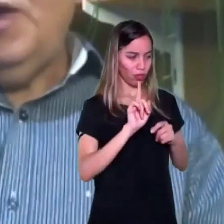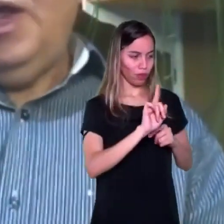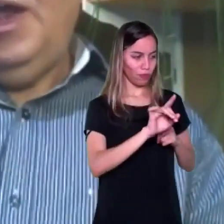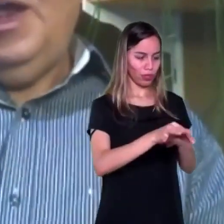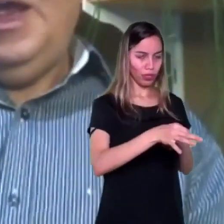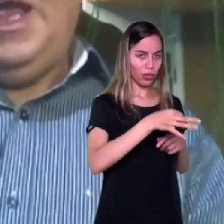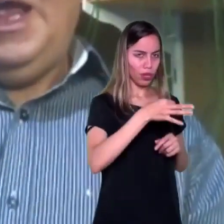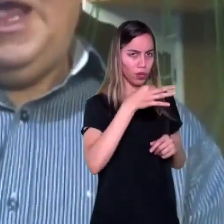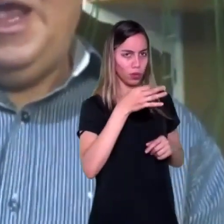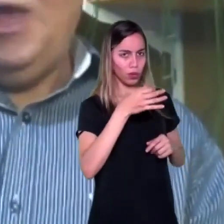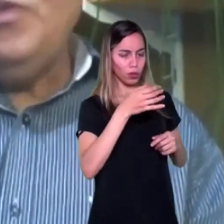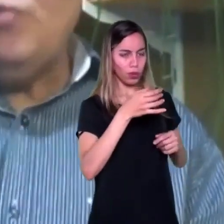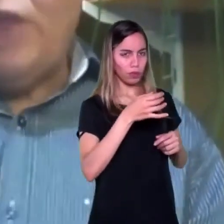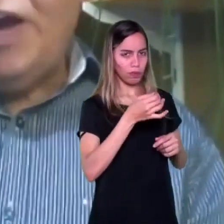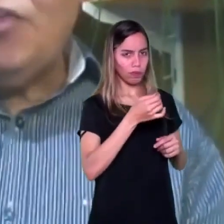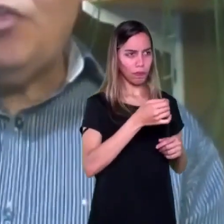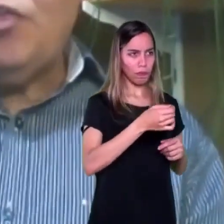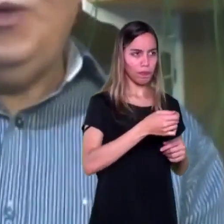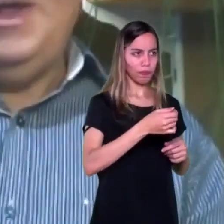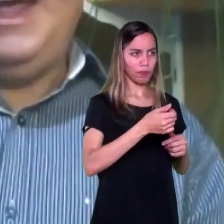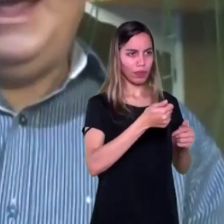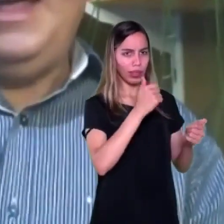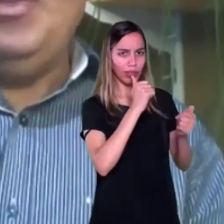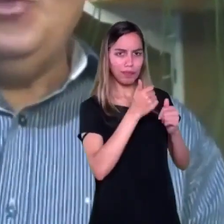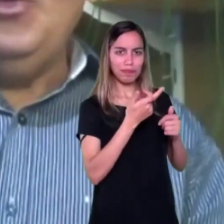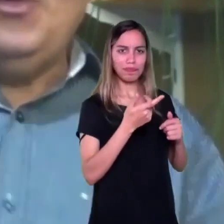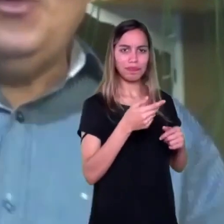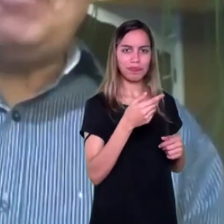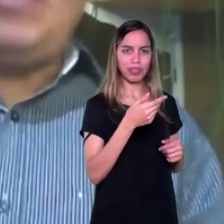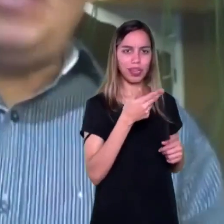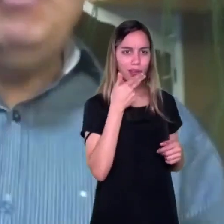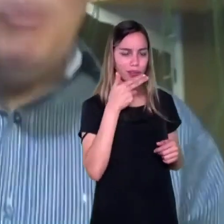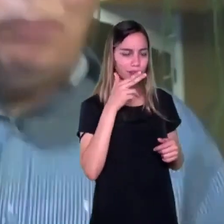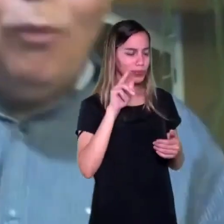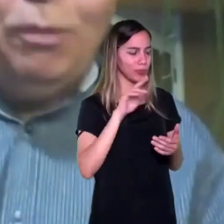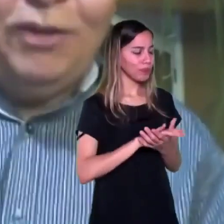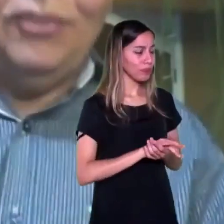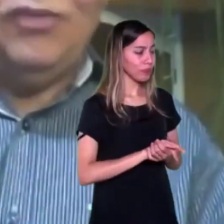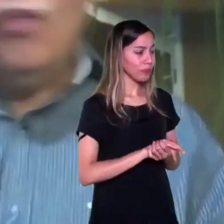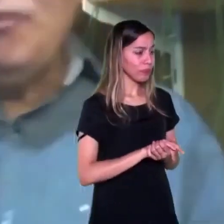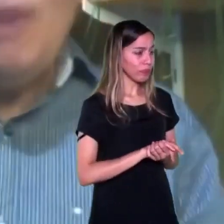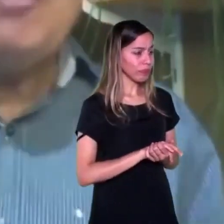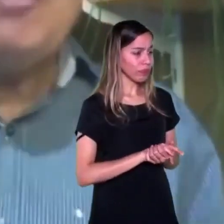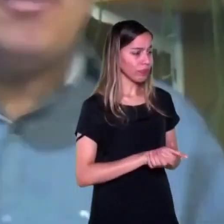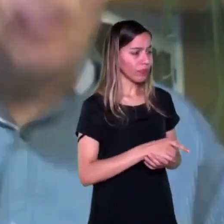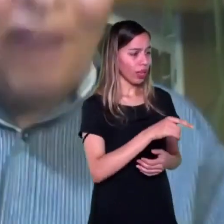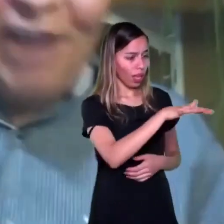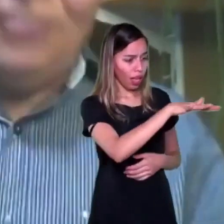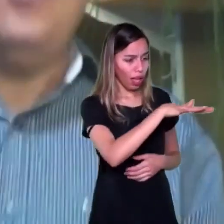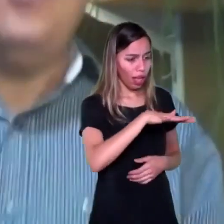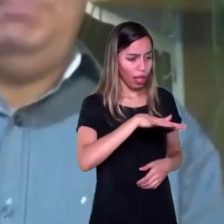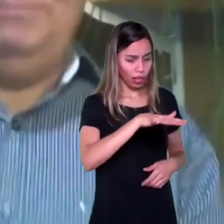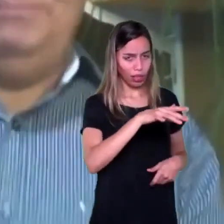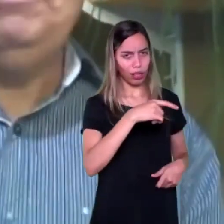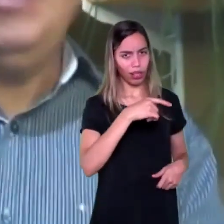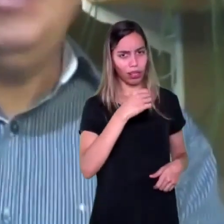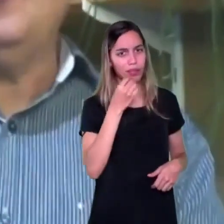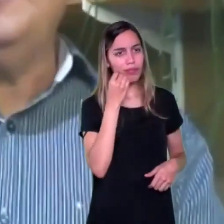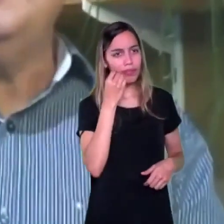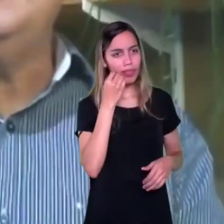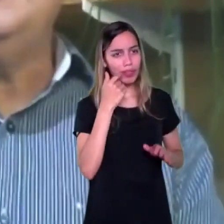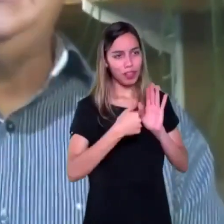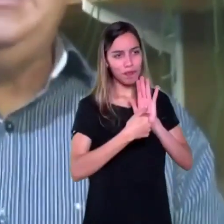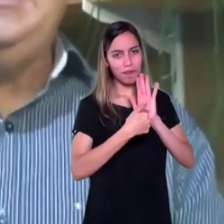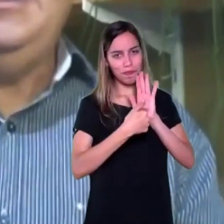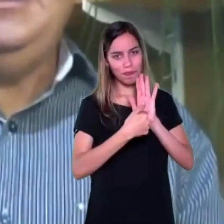isso é o universo do meu público, dos meus personagens. Mas que